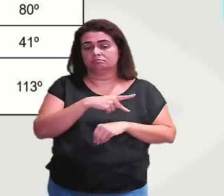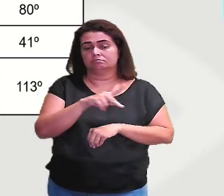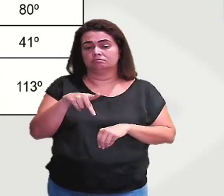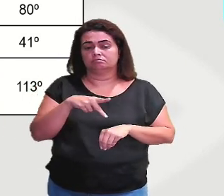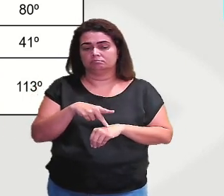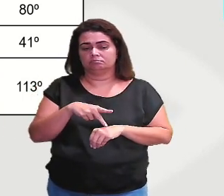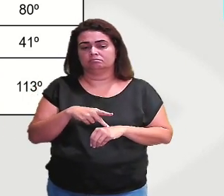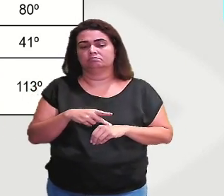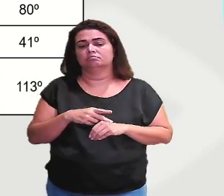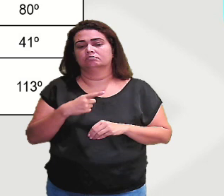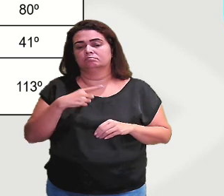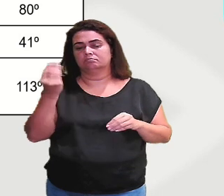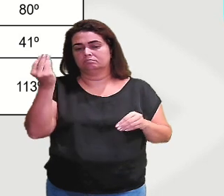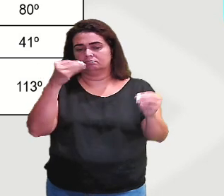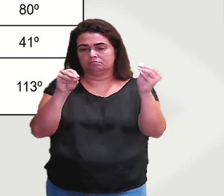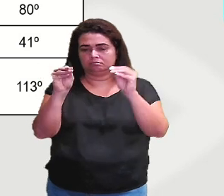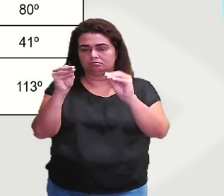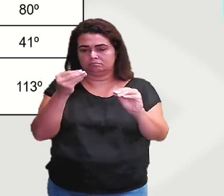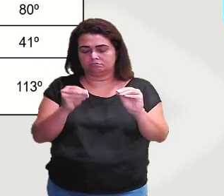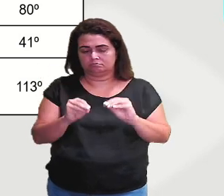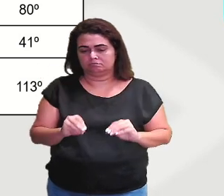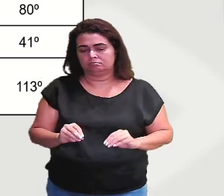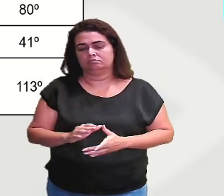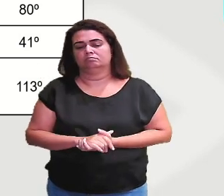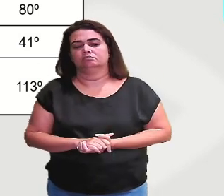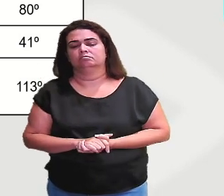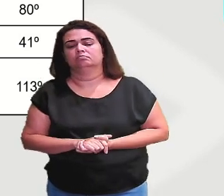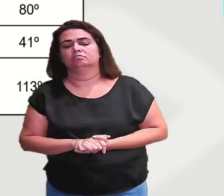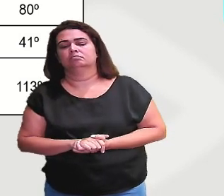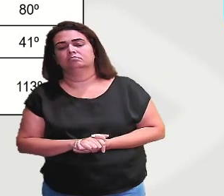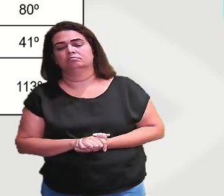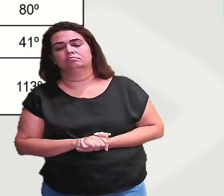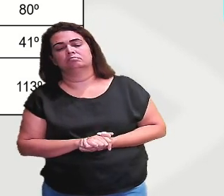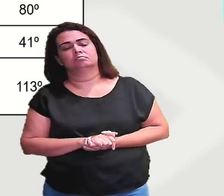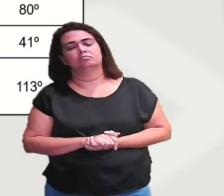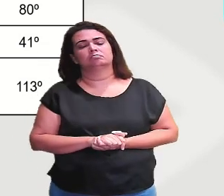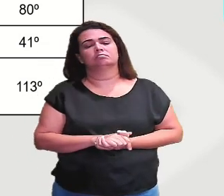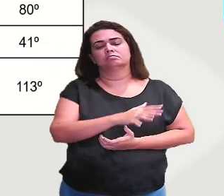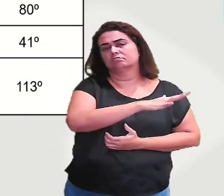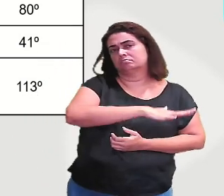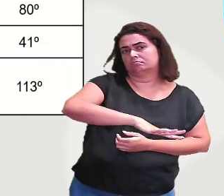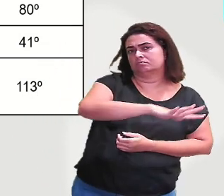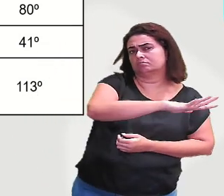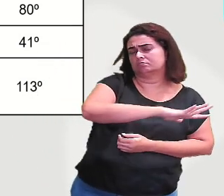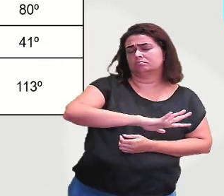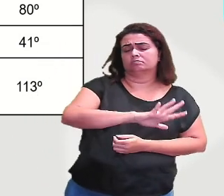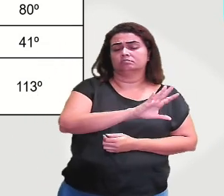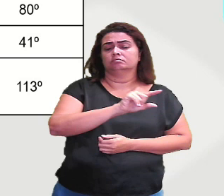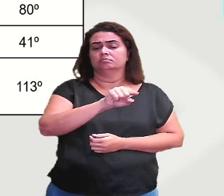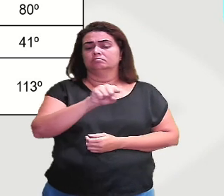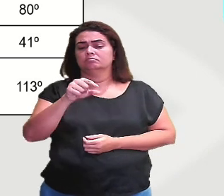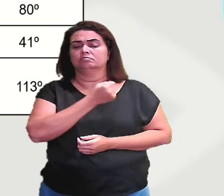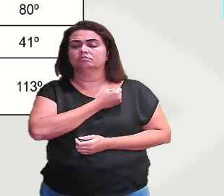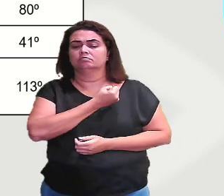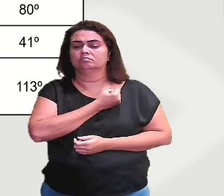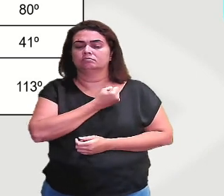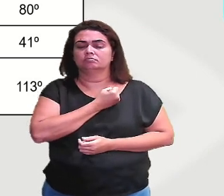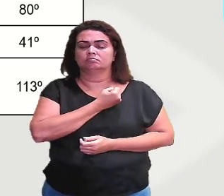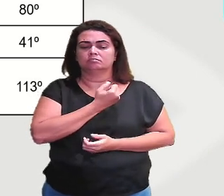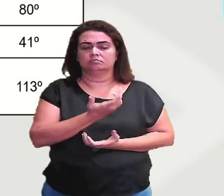estão colocados em relação a vários fatores, né, sobre a sua área, a população, o PIB, as exportações